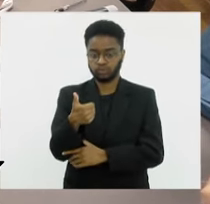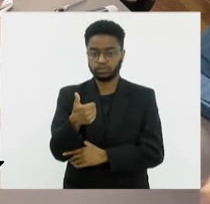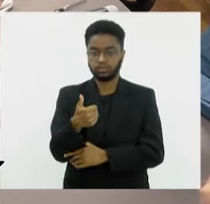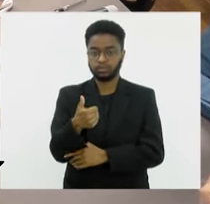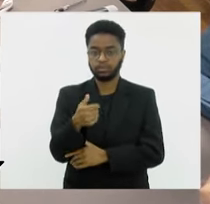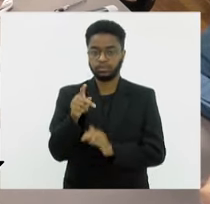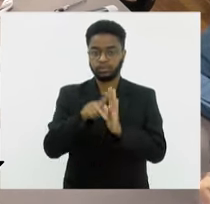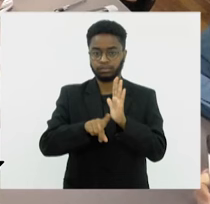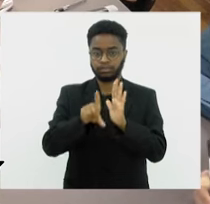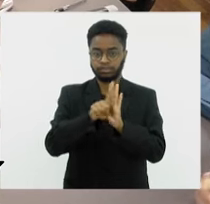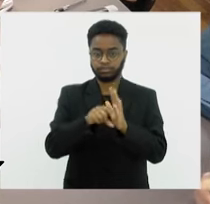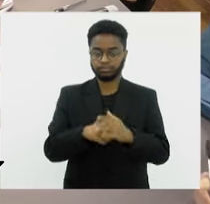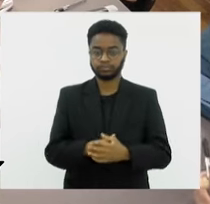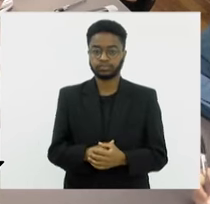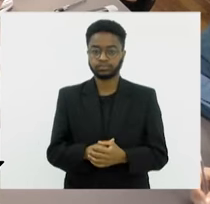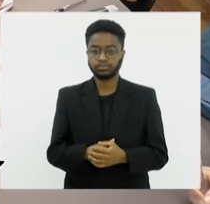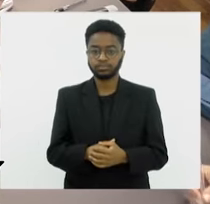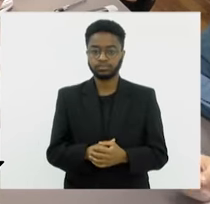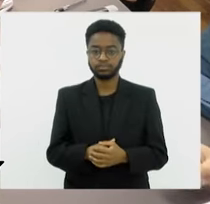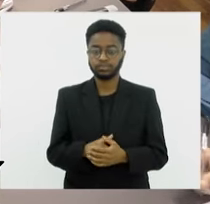9.403/21 PL.